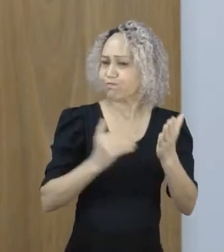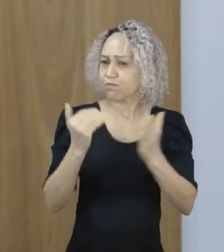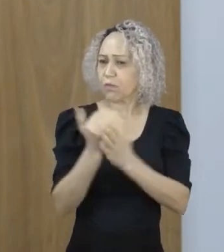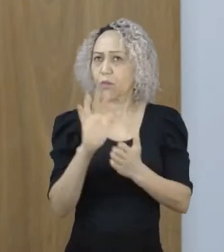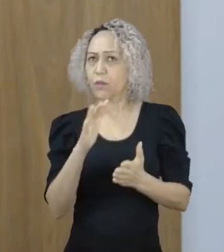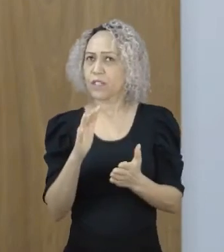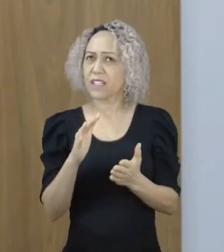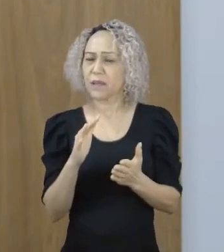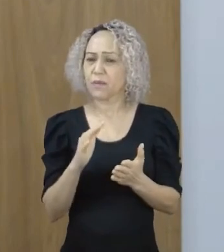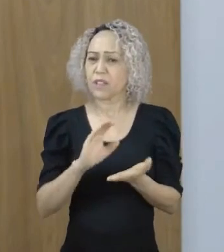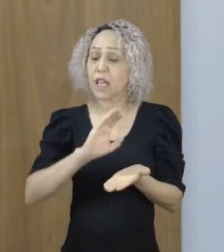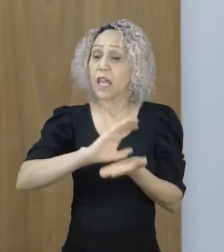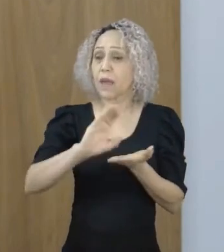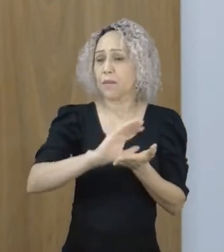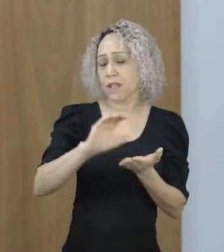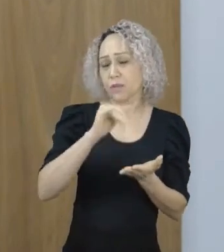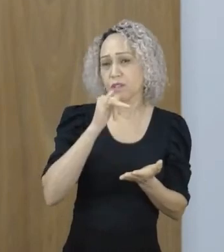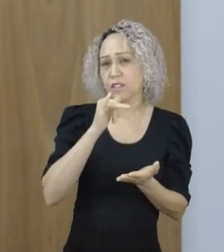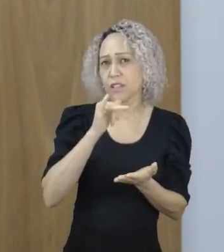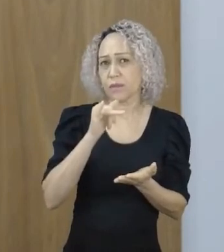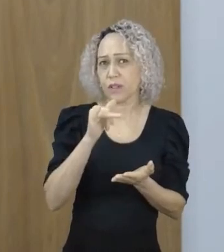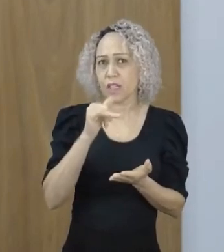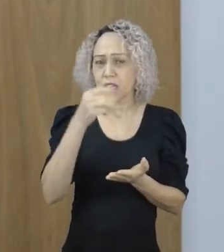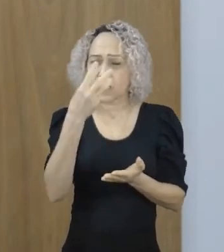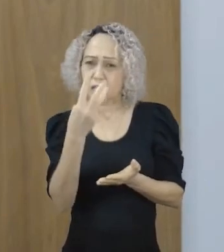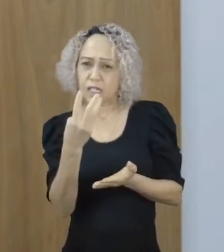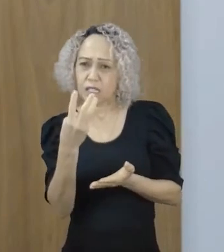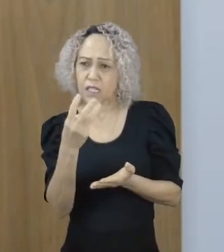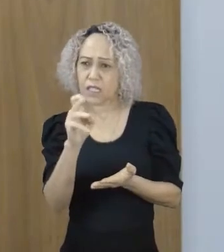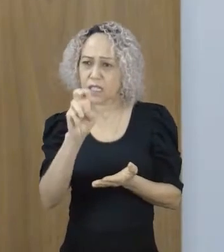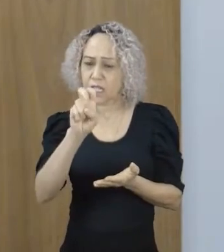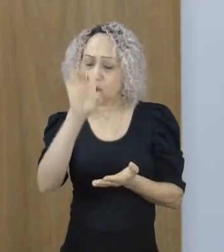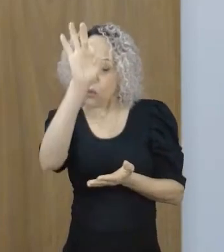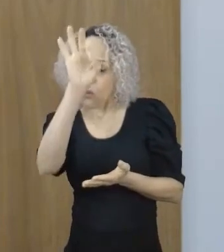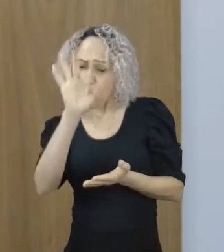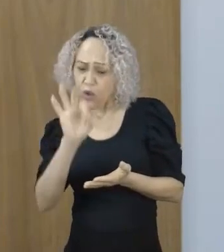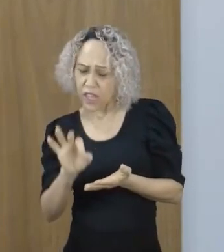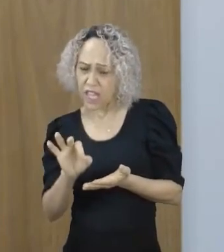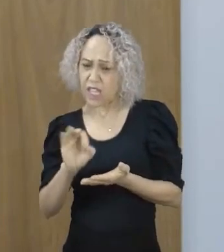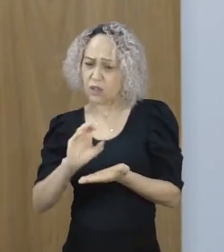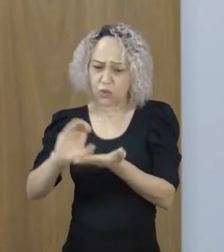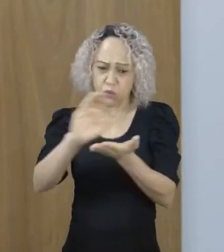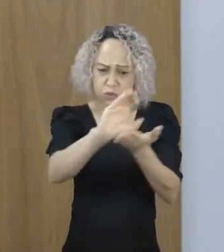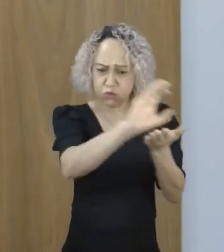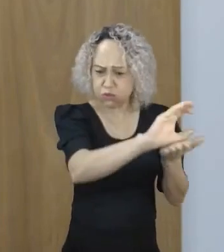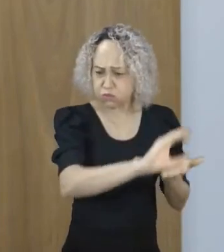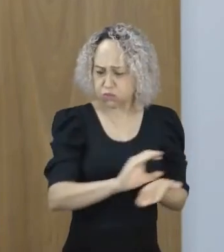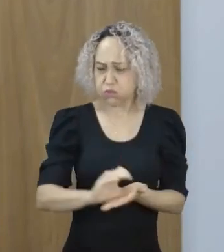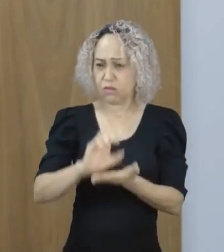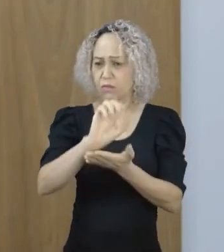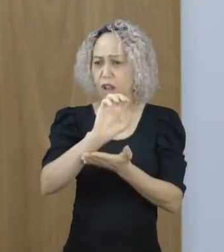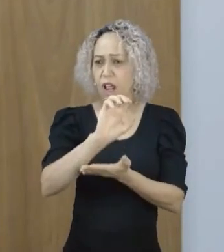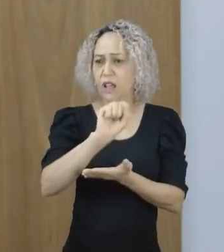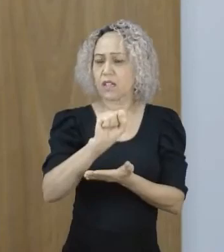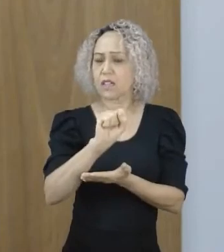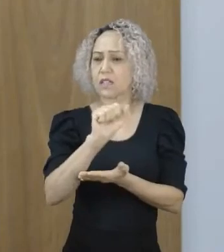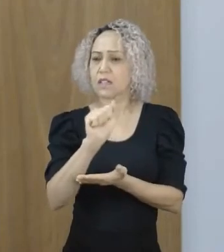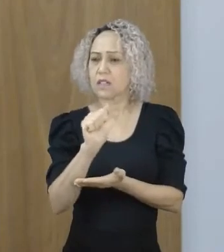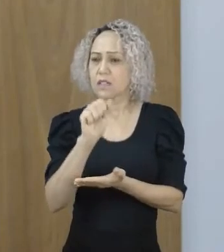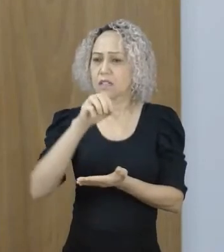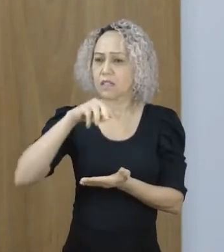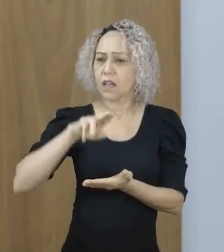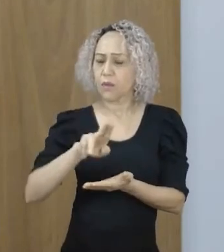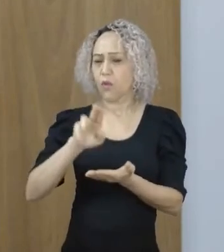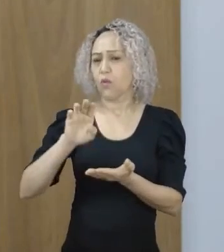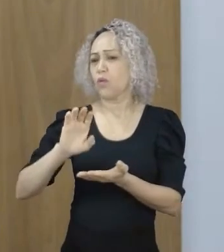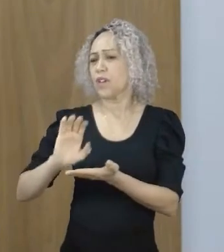outras políticas. E os grandes hospitais filantrópicos, você sabe que nós temos hospitais que não são públicos, eles são